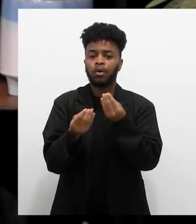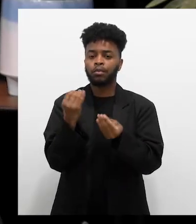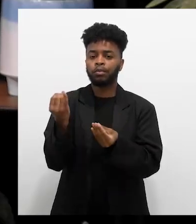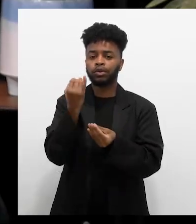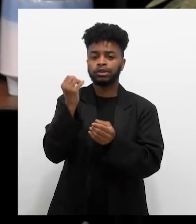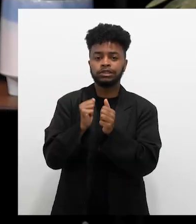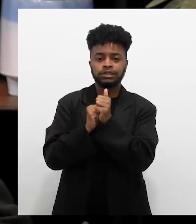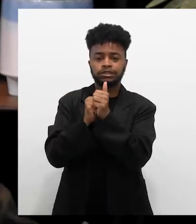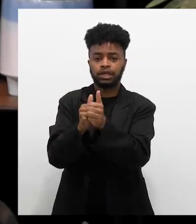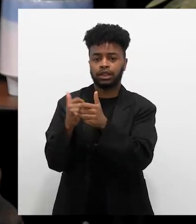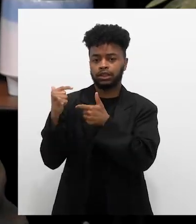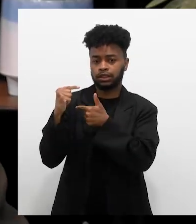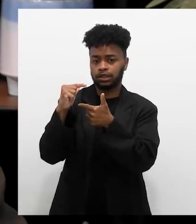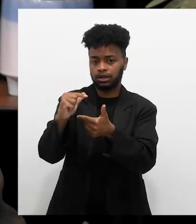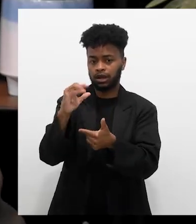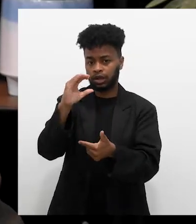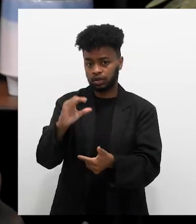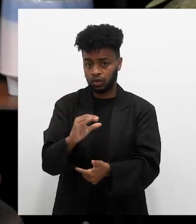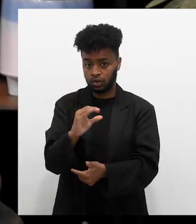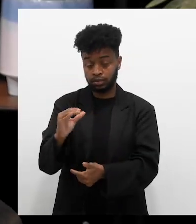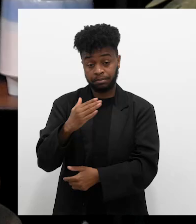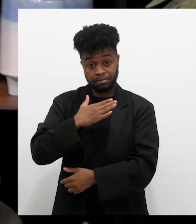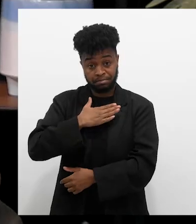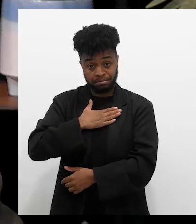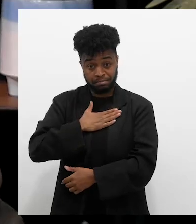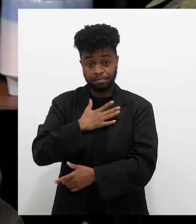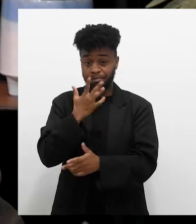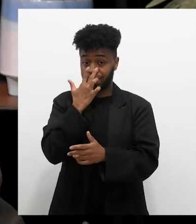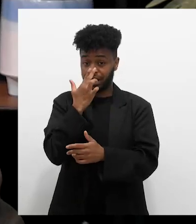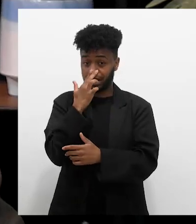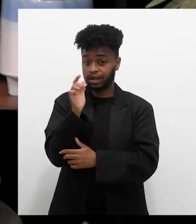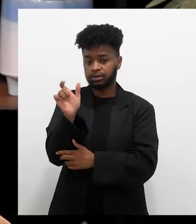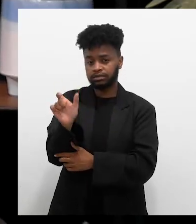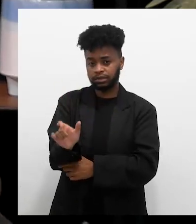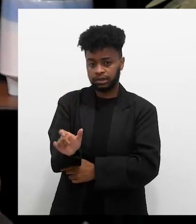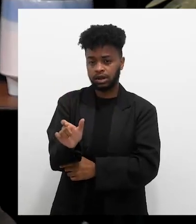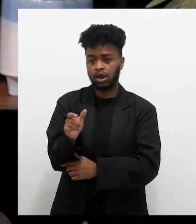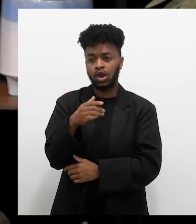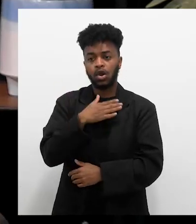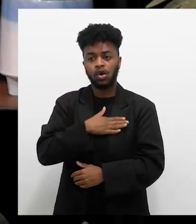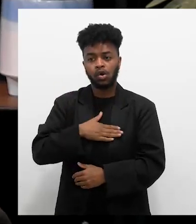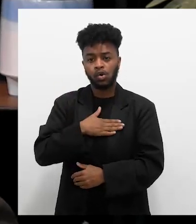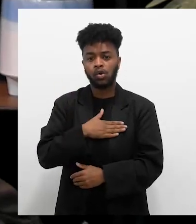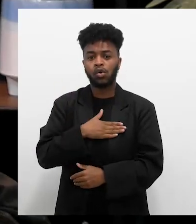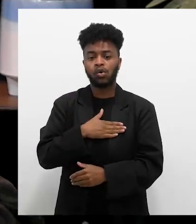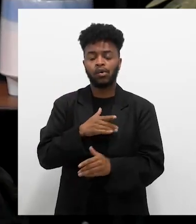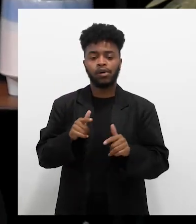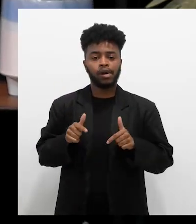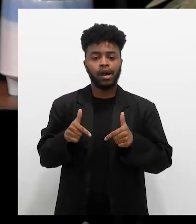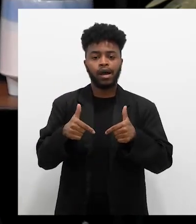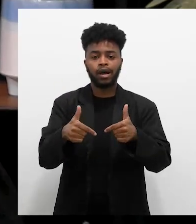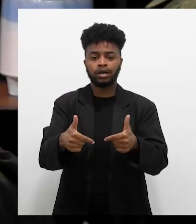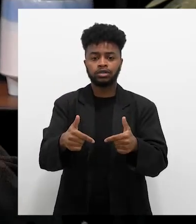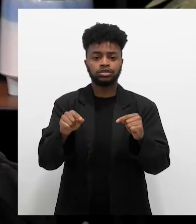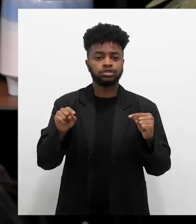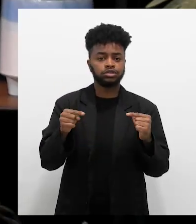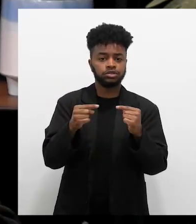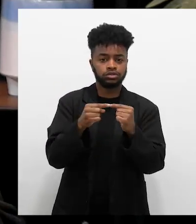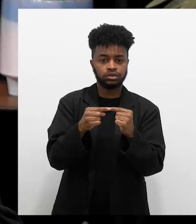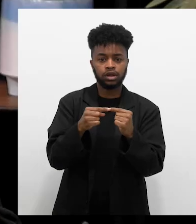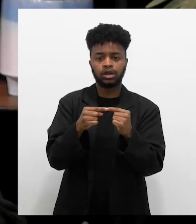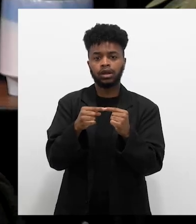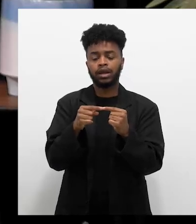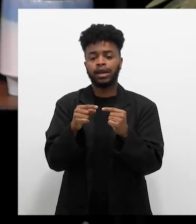do simbolismo da tradição católica. Me pareceu nesse ponto que ele preza muito a dinâmica das cerimônias